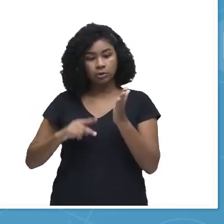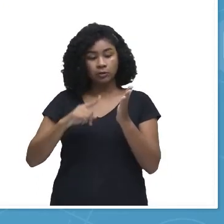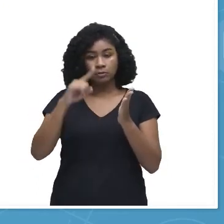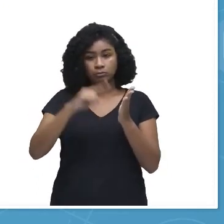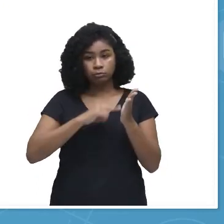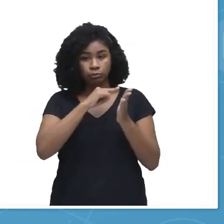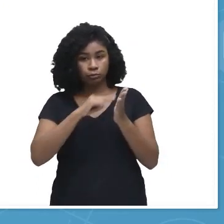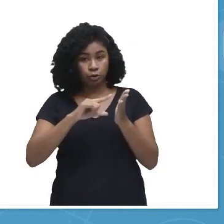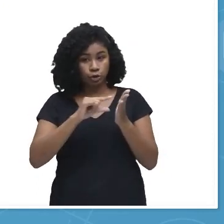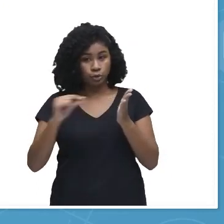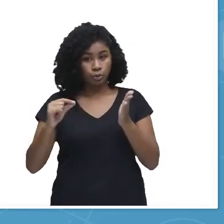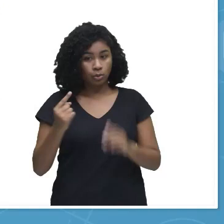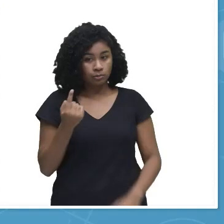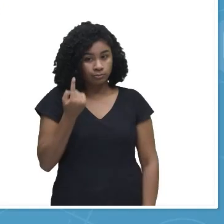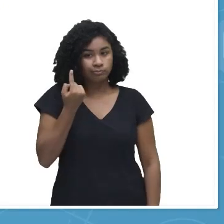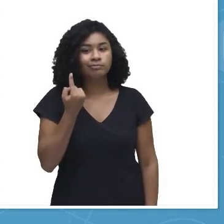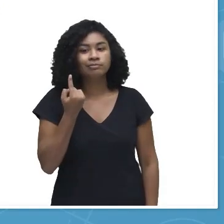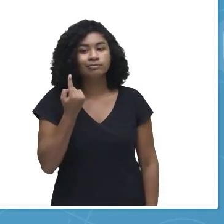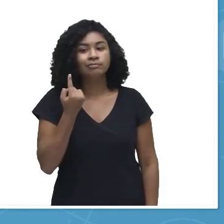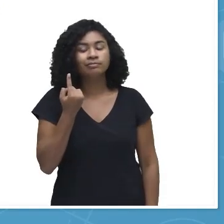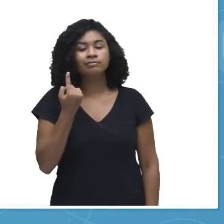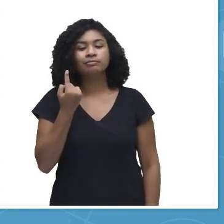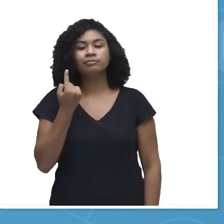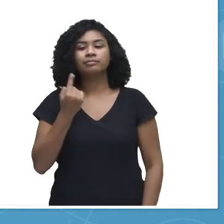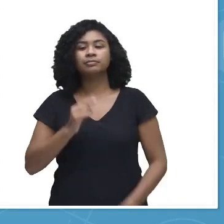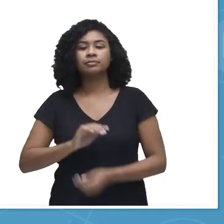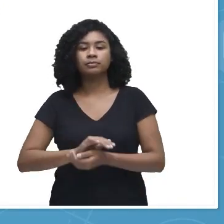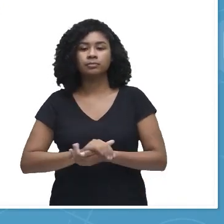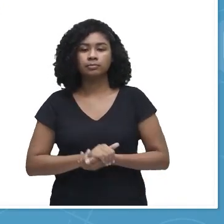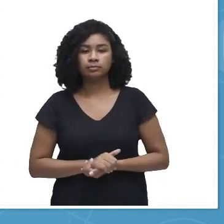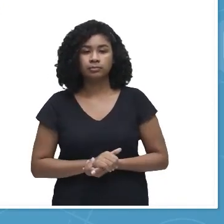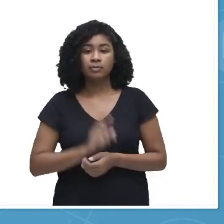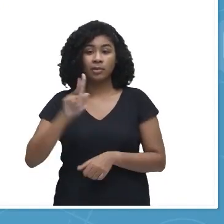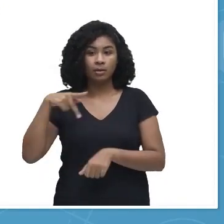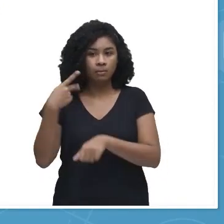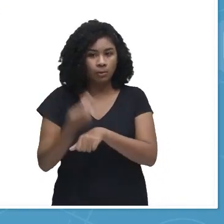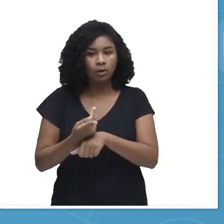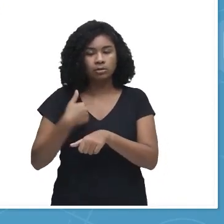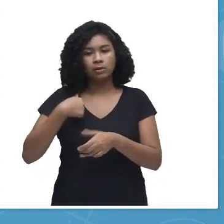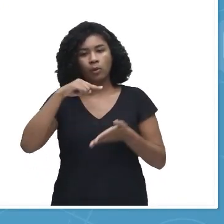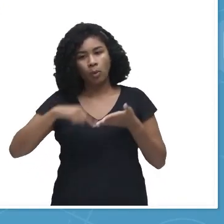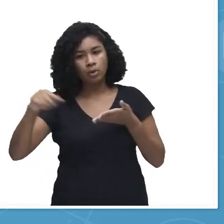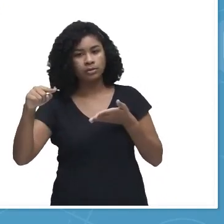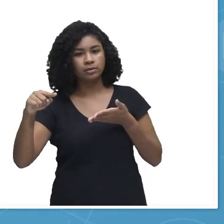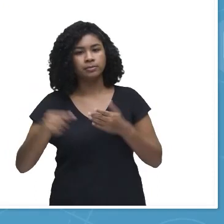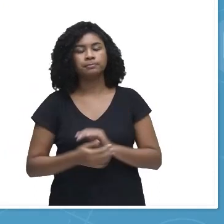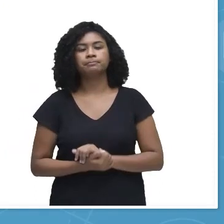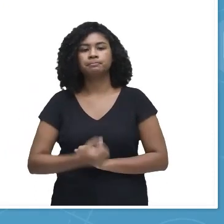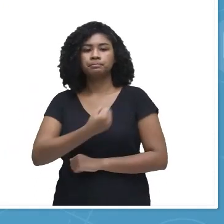marcar, caso vocês achem que é, e em seguida a gente vai corrigir. A segunda questão é a